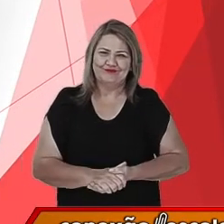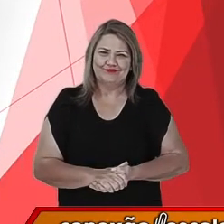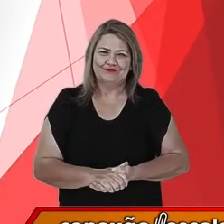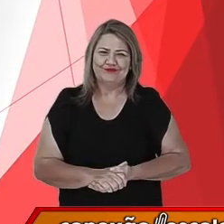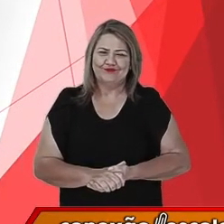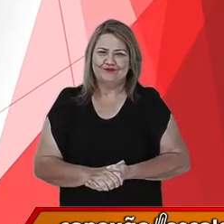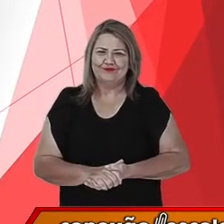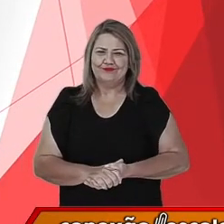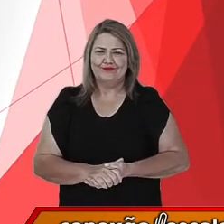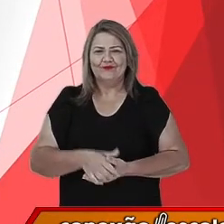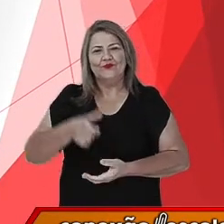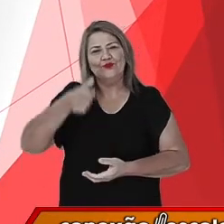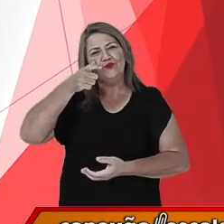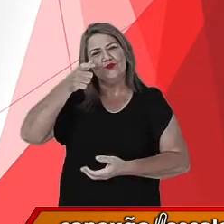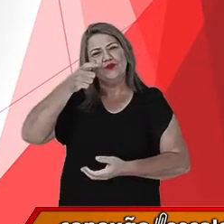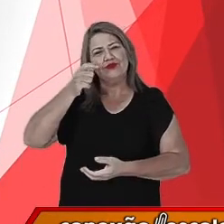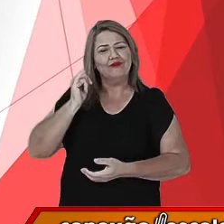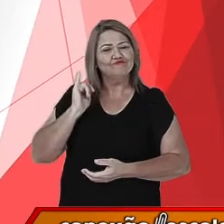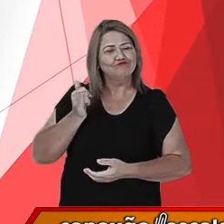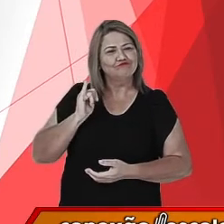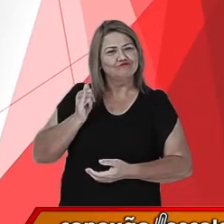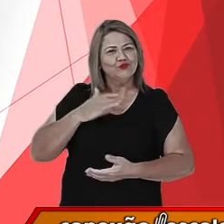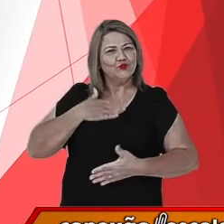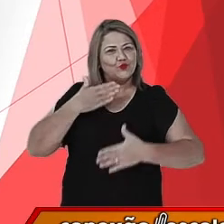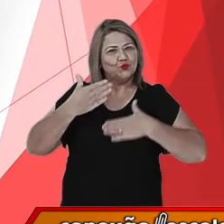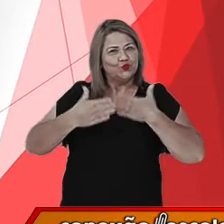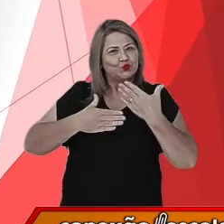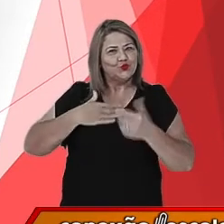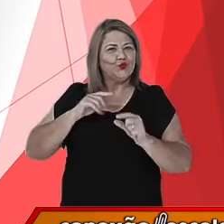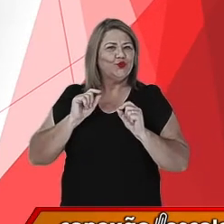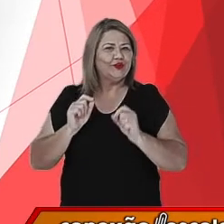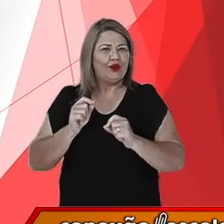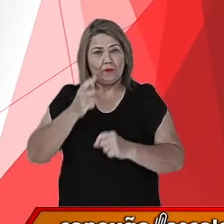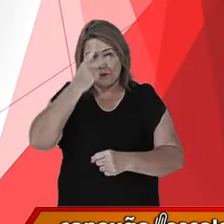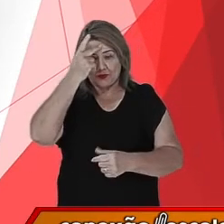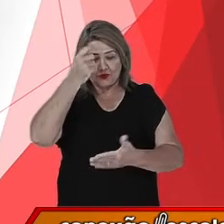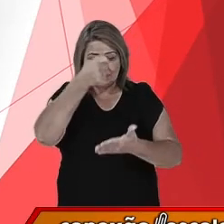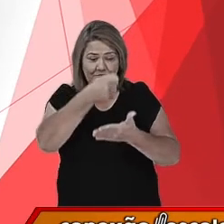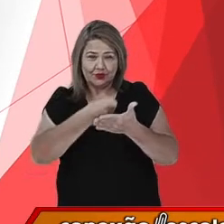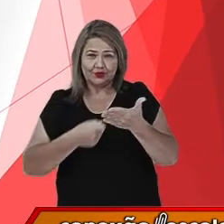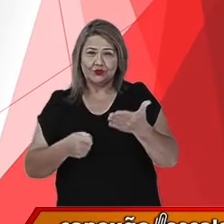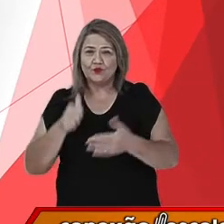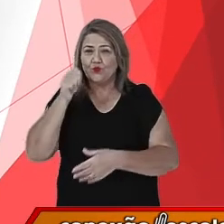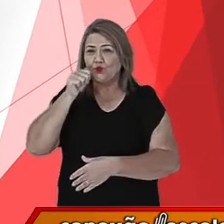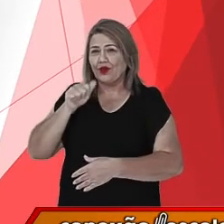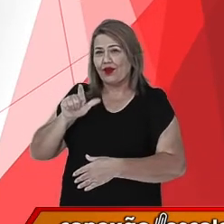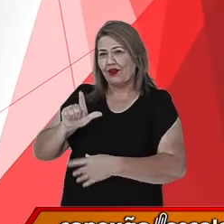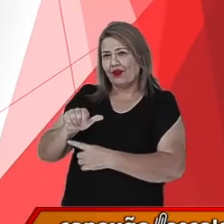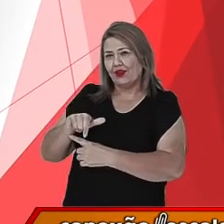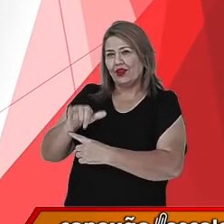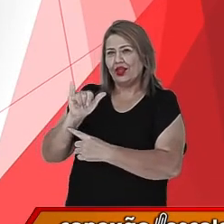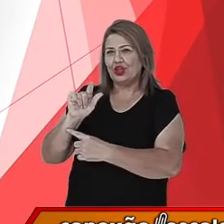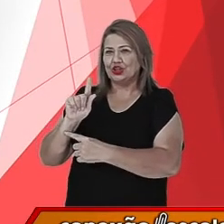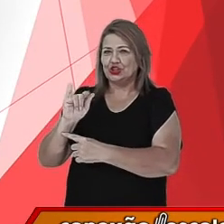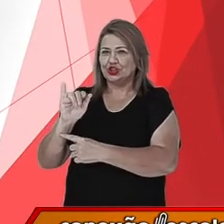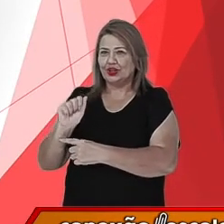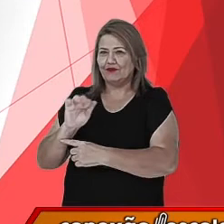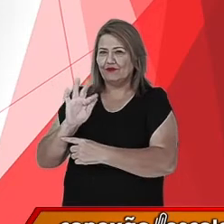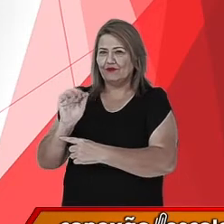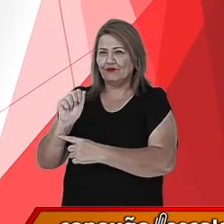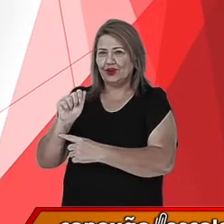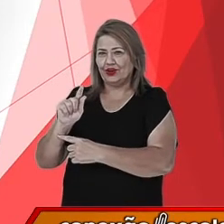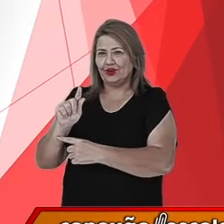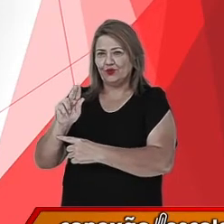Vamos observar uma narrativa de suspense de uma escritora chamada Lígia Fagundes